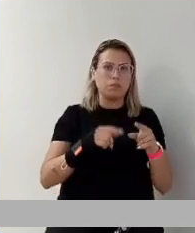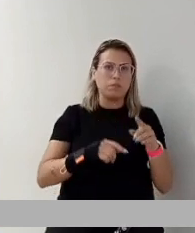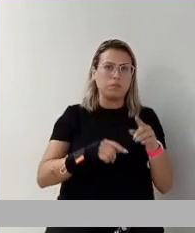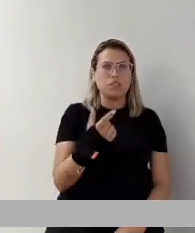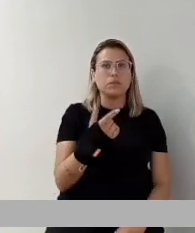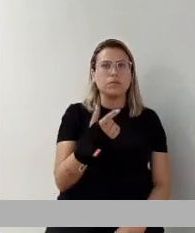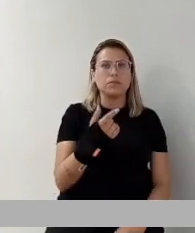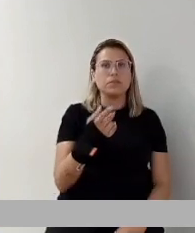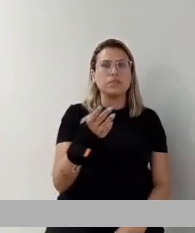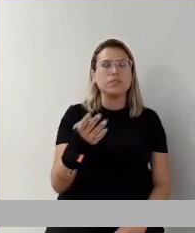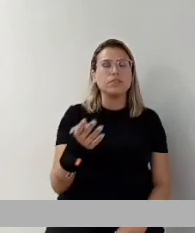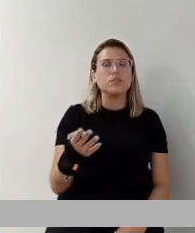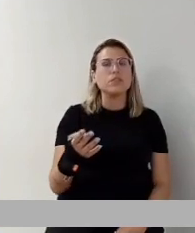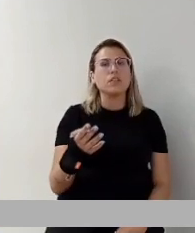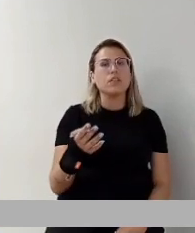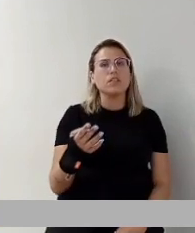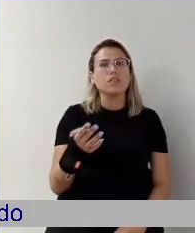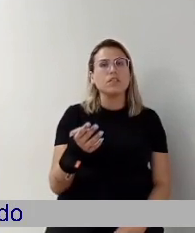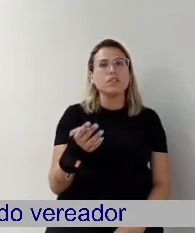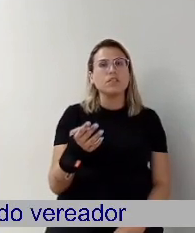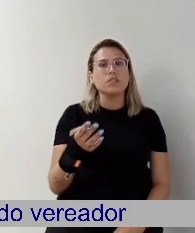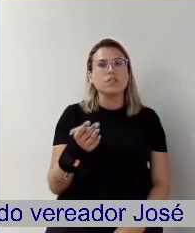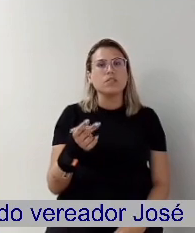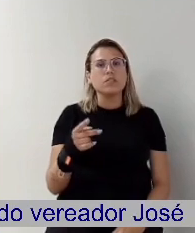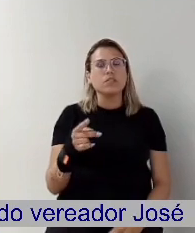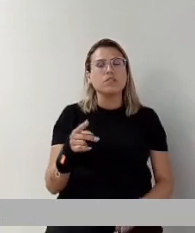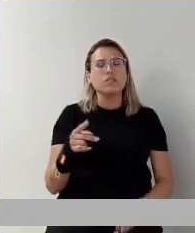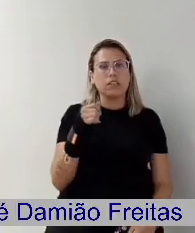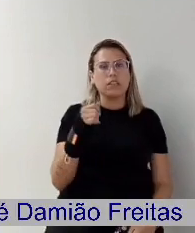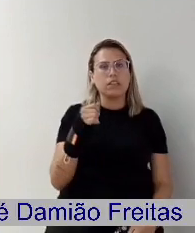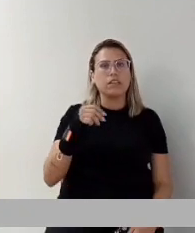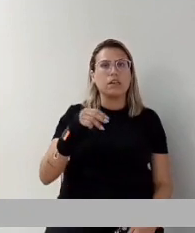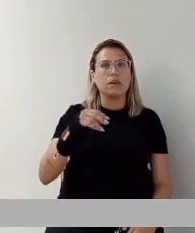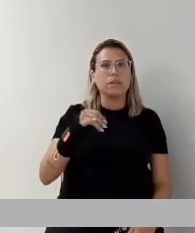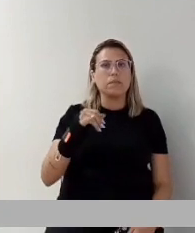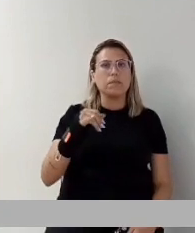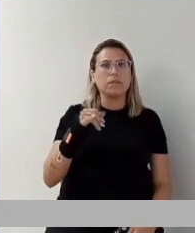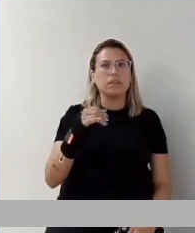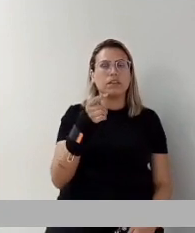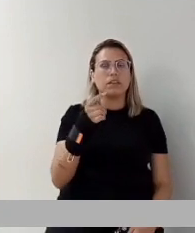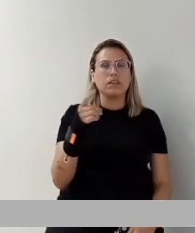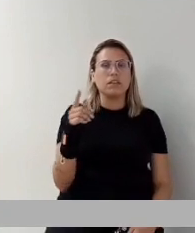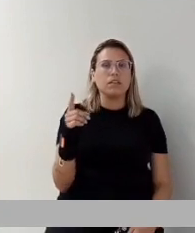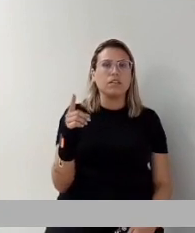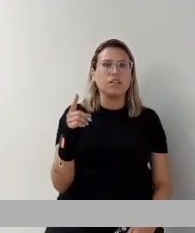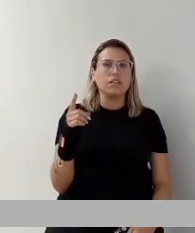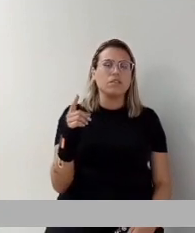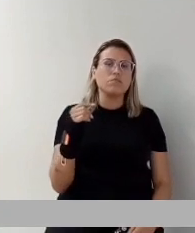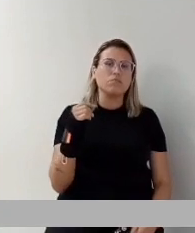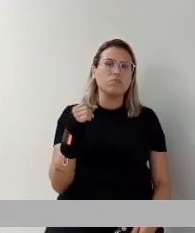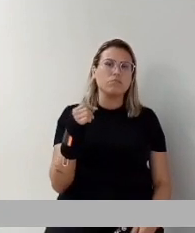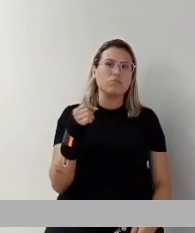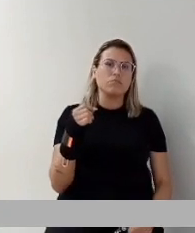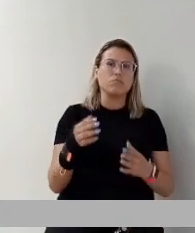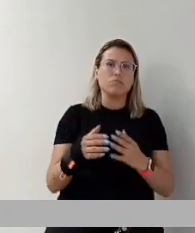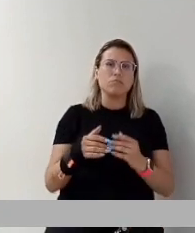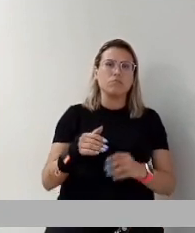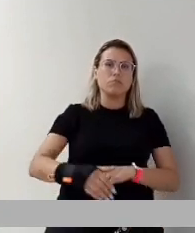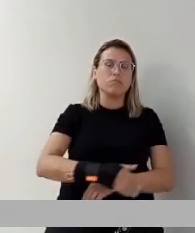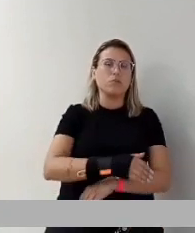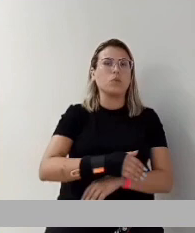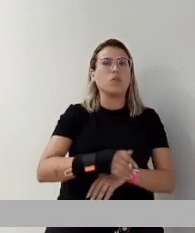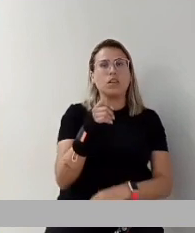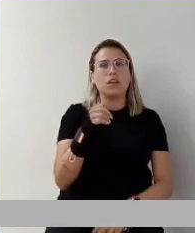034/2022 de autoria do vereador José Damião Freitas Maia que denomina artéria Urbana de Rua Argentina Chaves